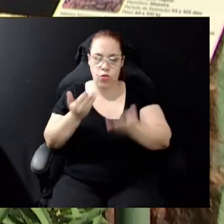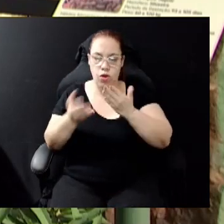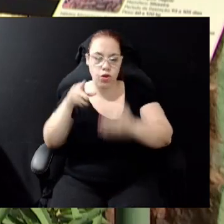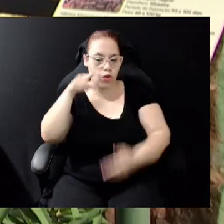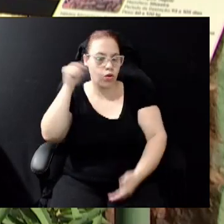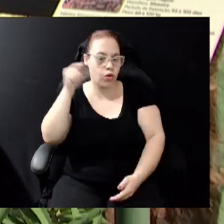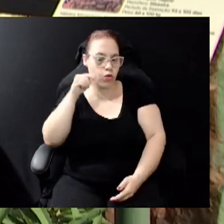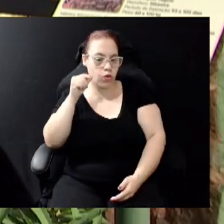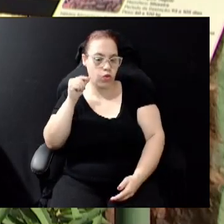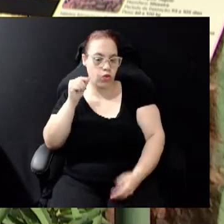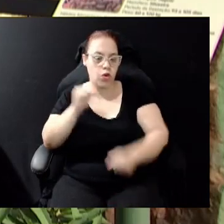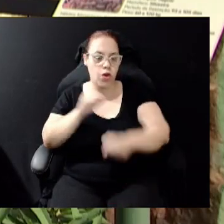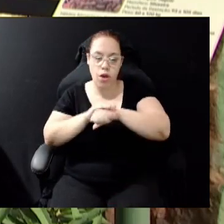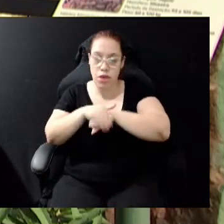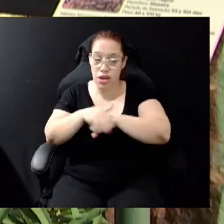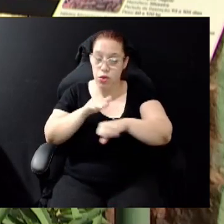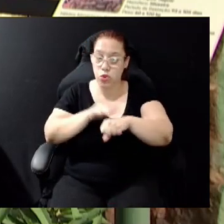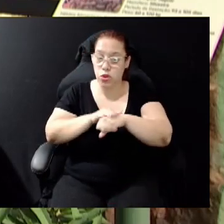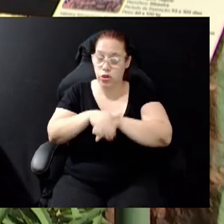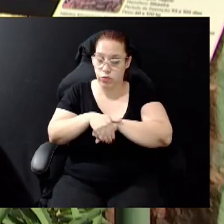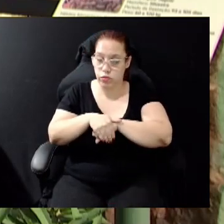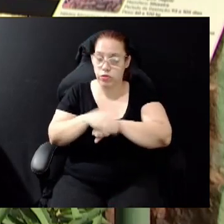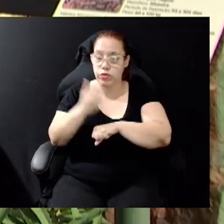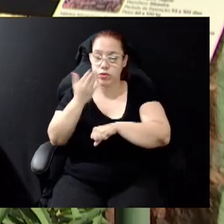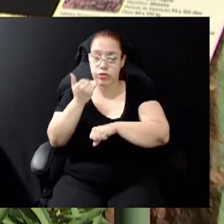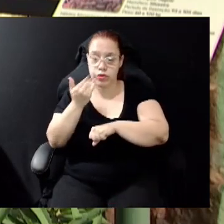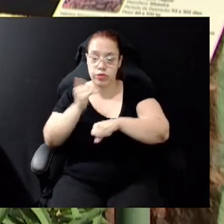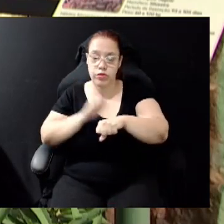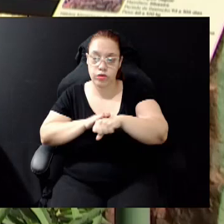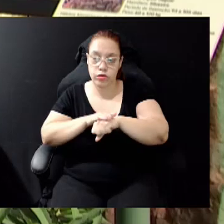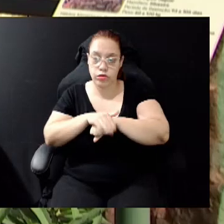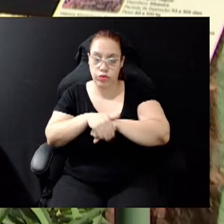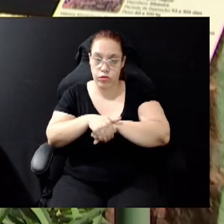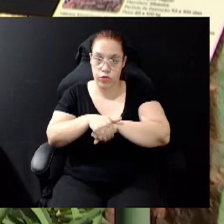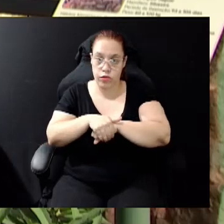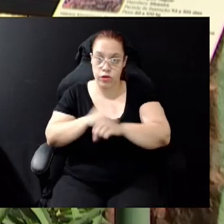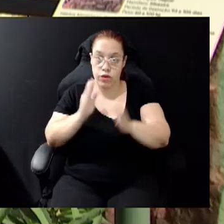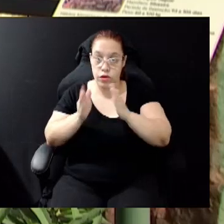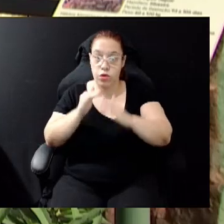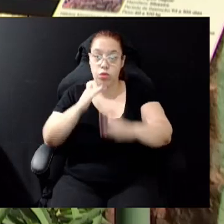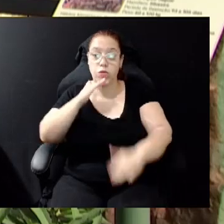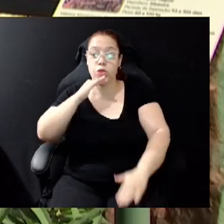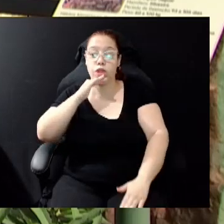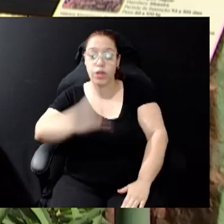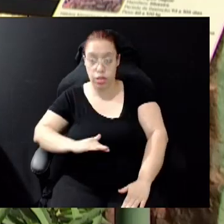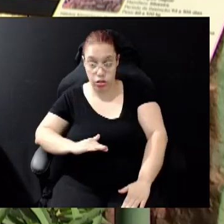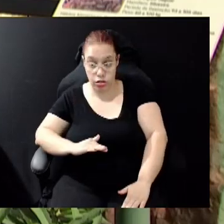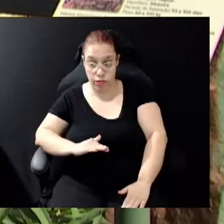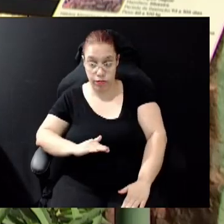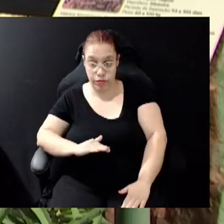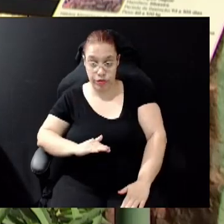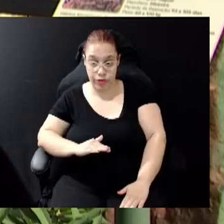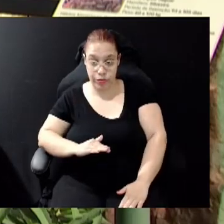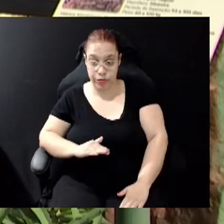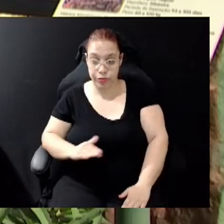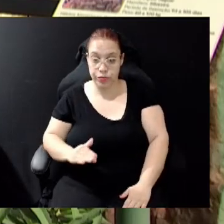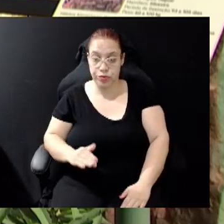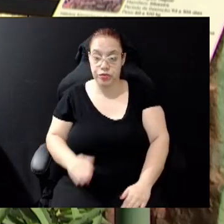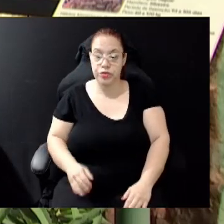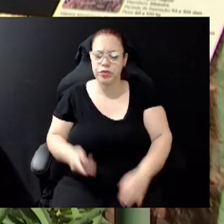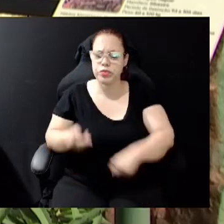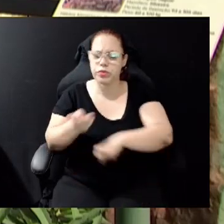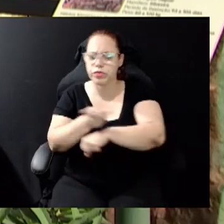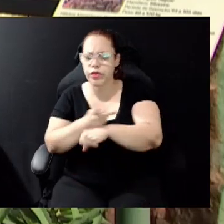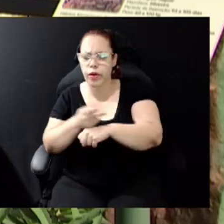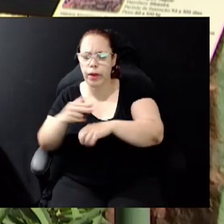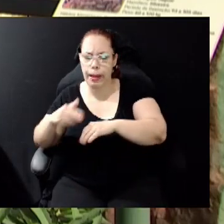mais noturno. Então, geralmente a alimentação deles vem no período da tarde, né? São animais que procuram se